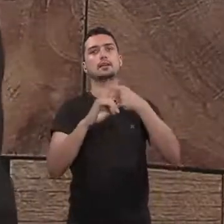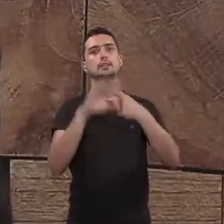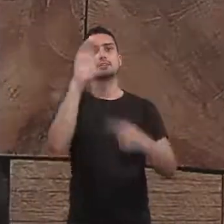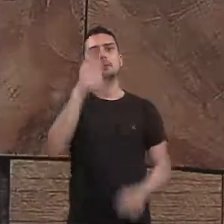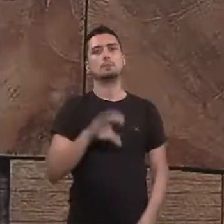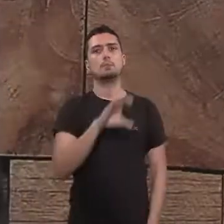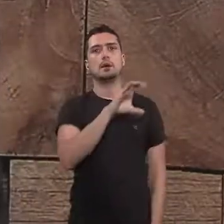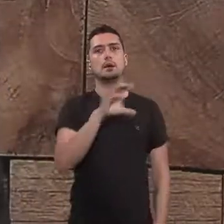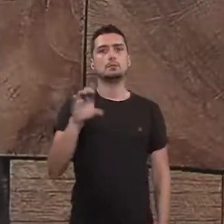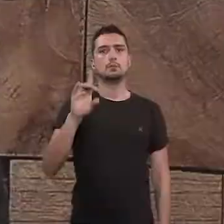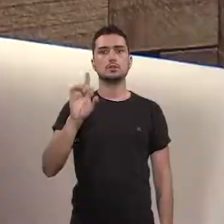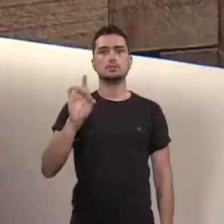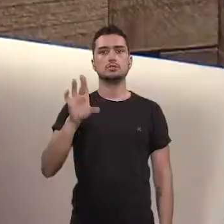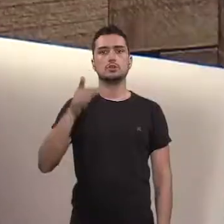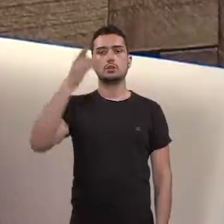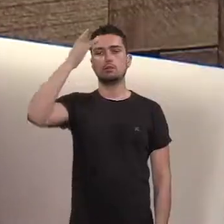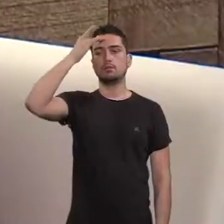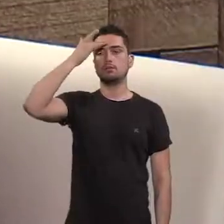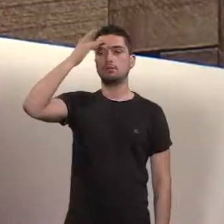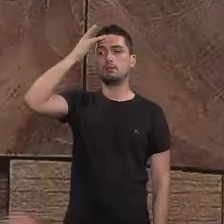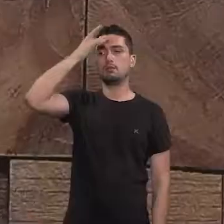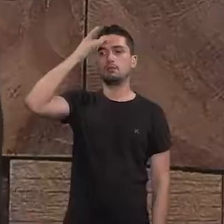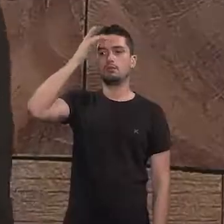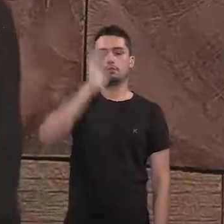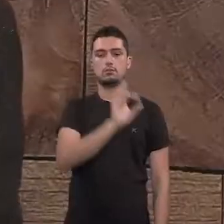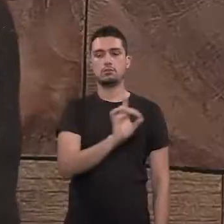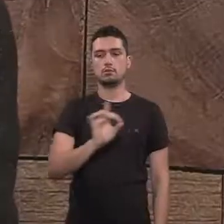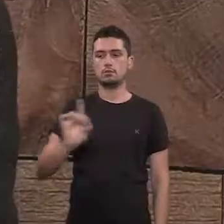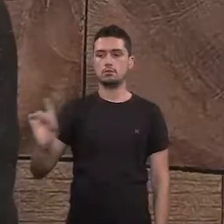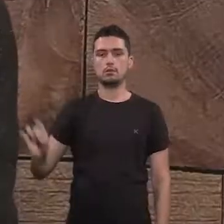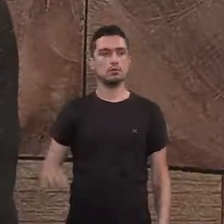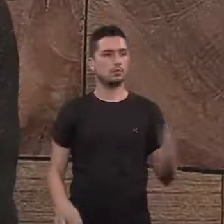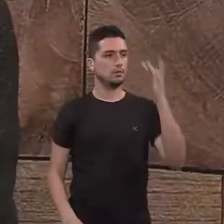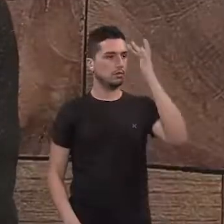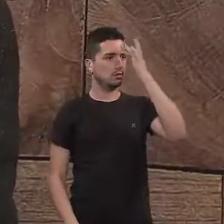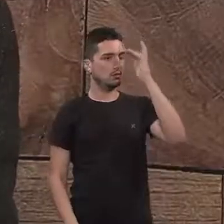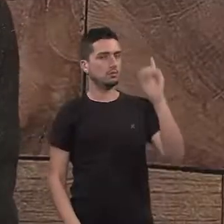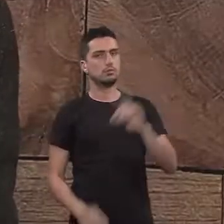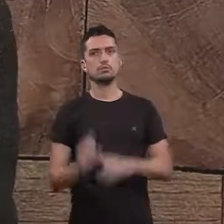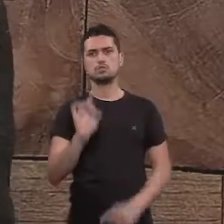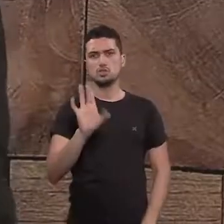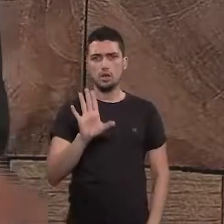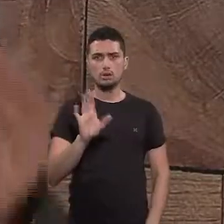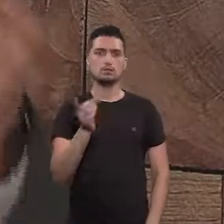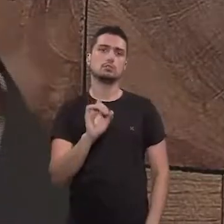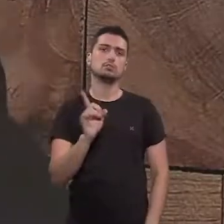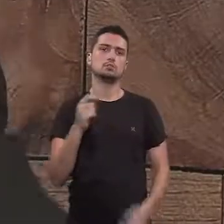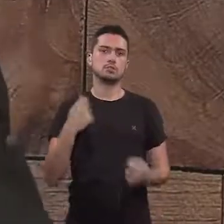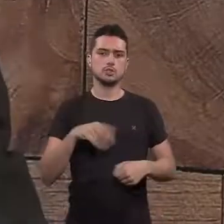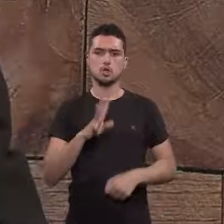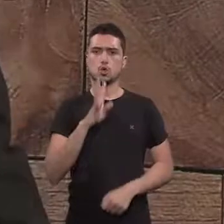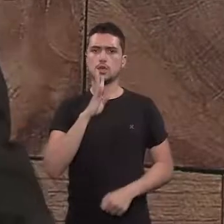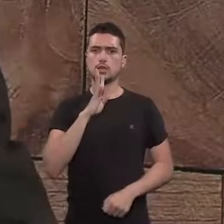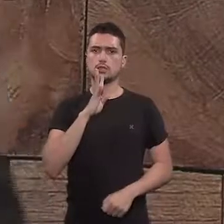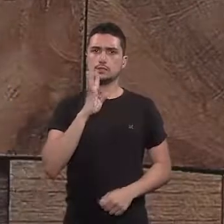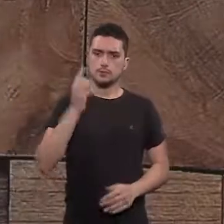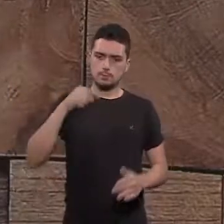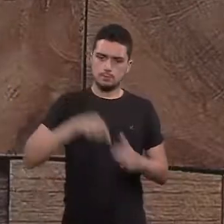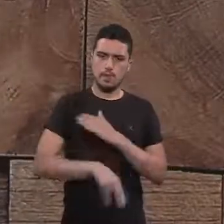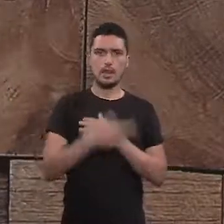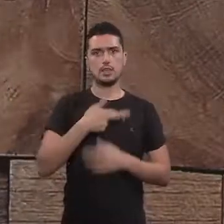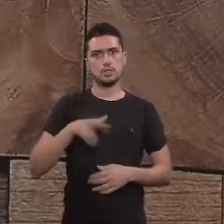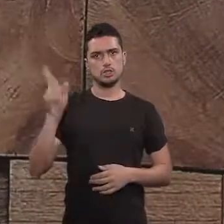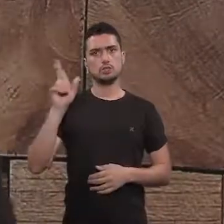aquele papa-passe no centro espírita. Só para bater ponto lá. Exatamente. Não. É preciso que o conhecimento penetre dentro dele e ele se